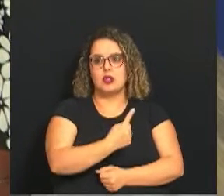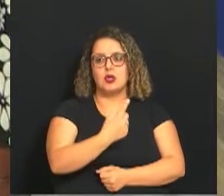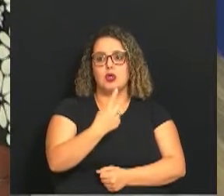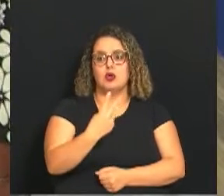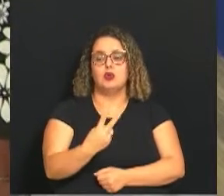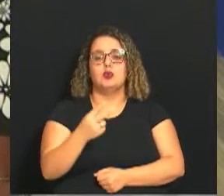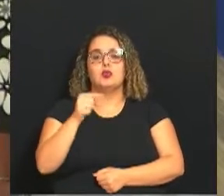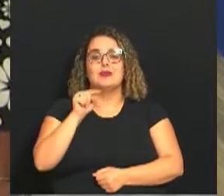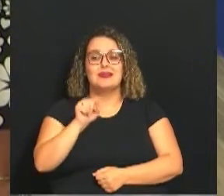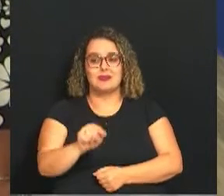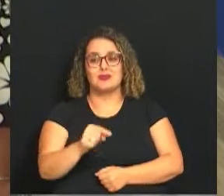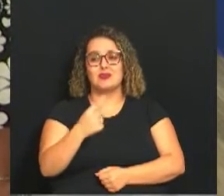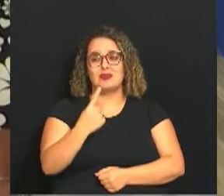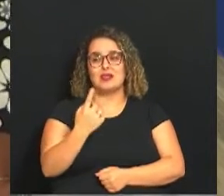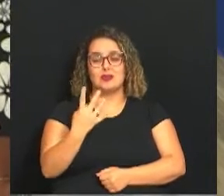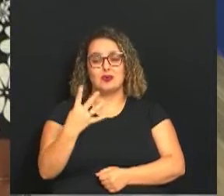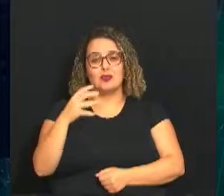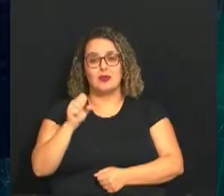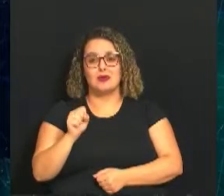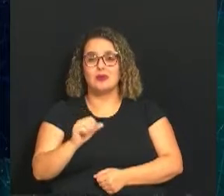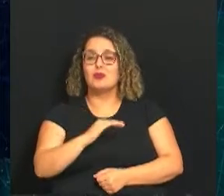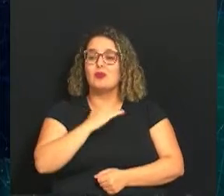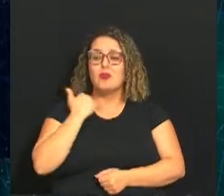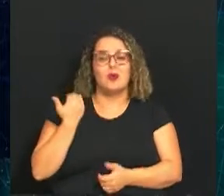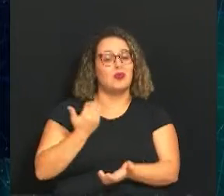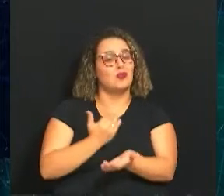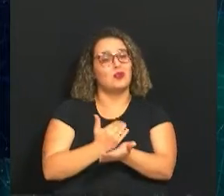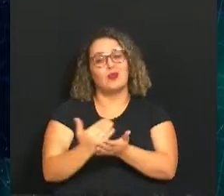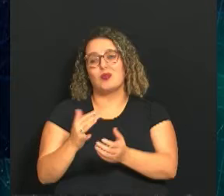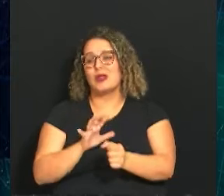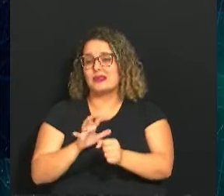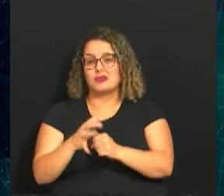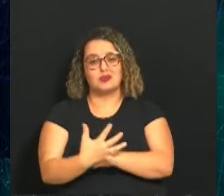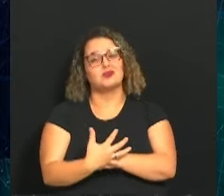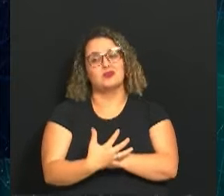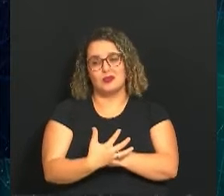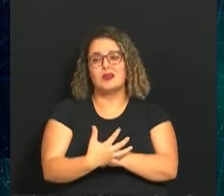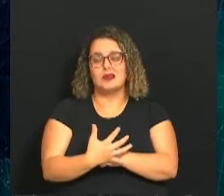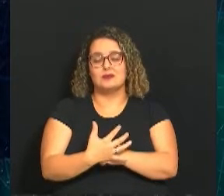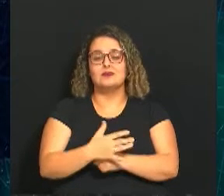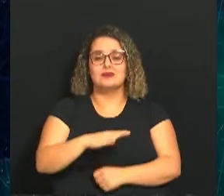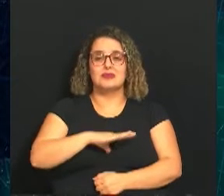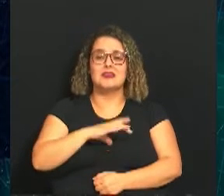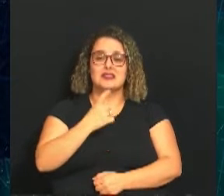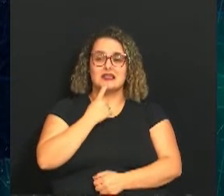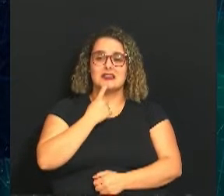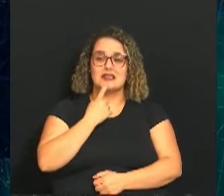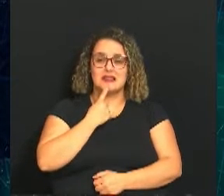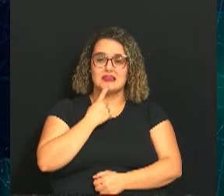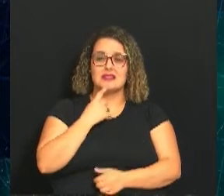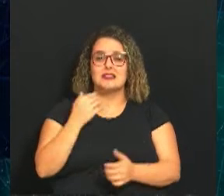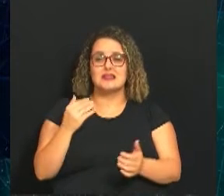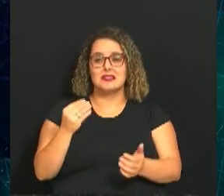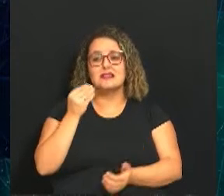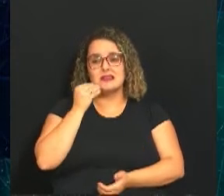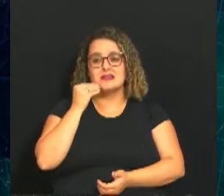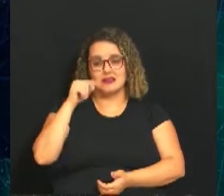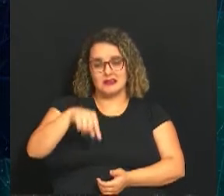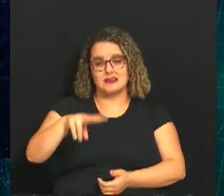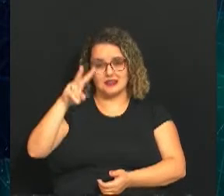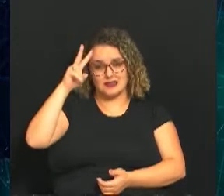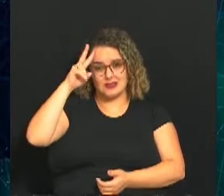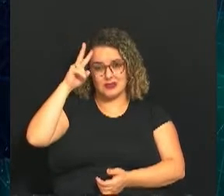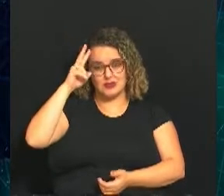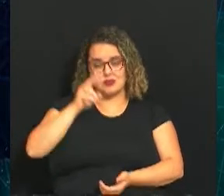12.148 mortes aqui na RMC desde o início da pandemia e Campinas, até esta segunda-feira, a gente lembra